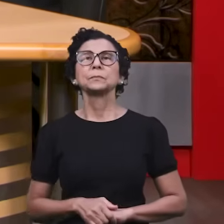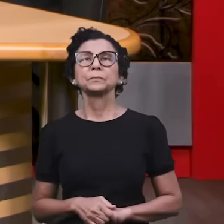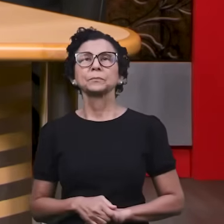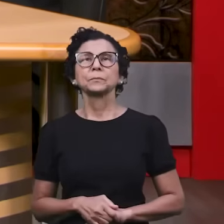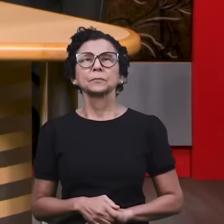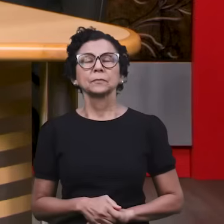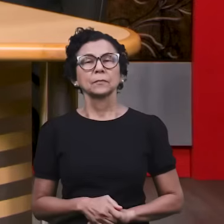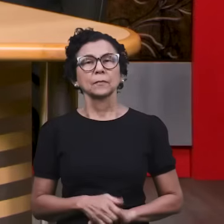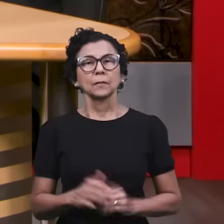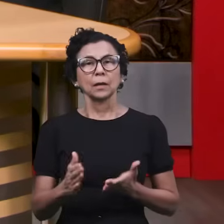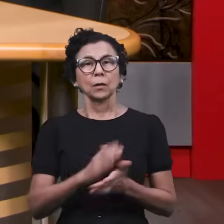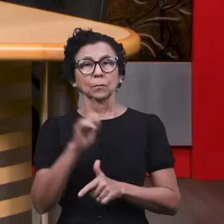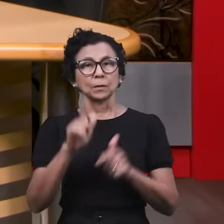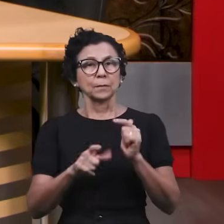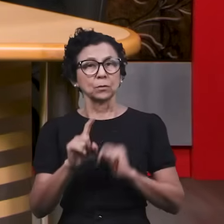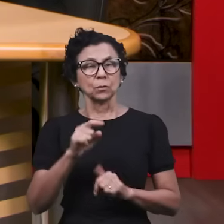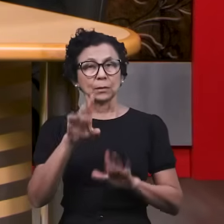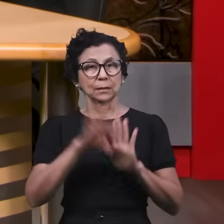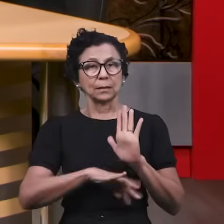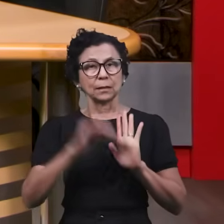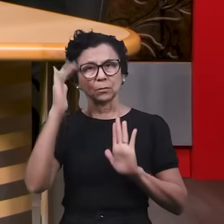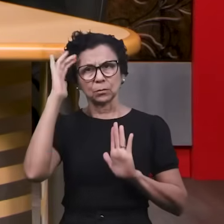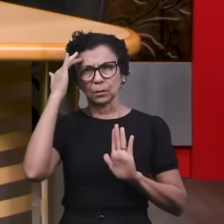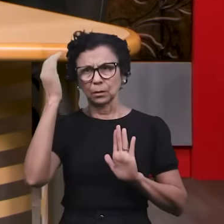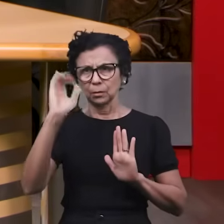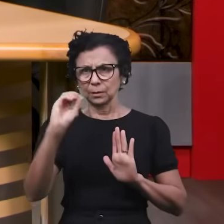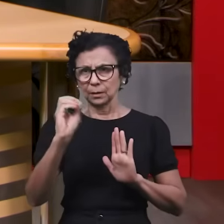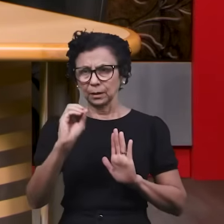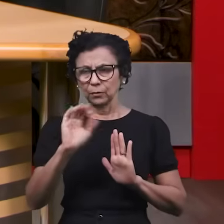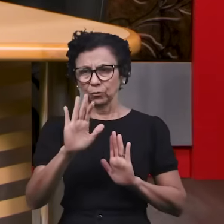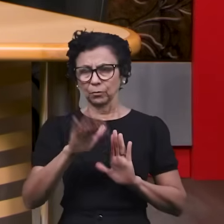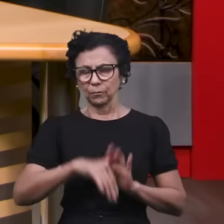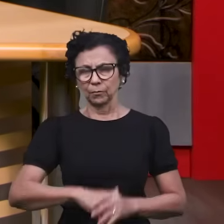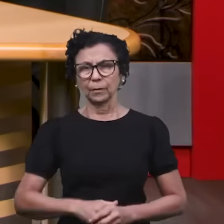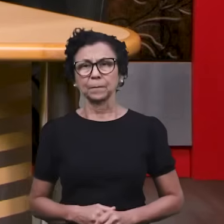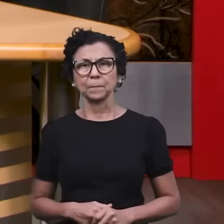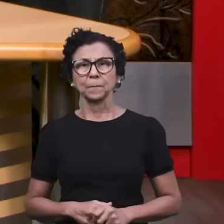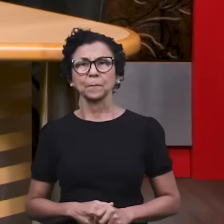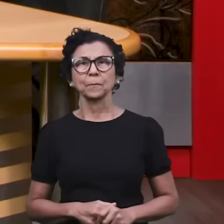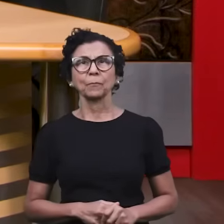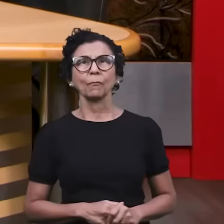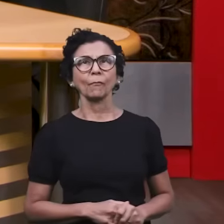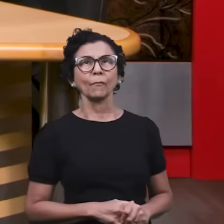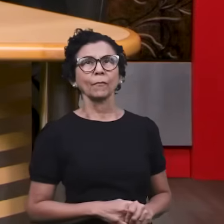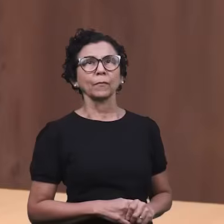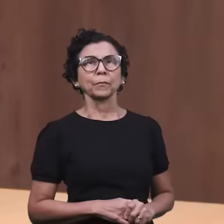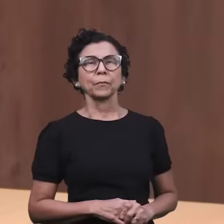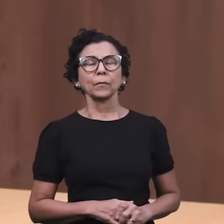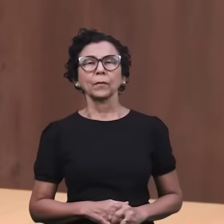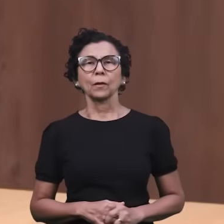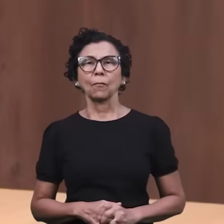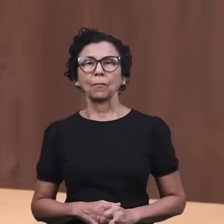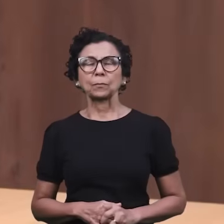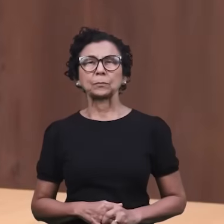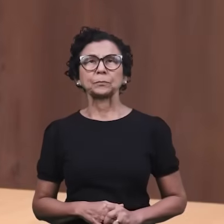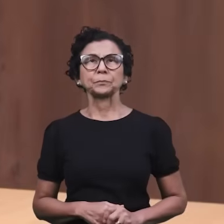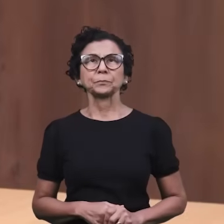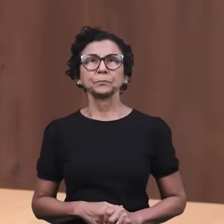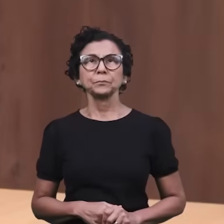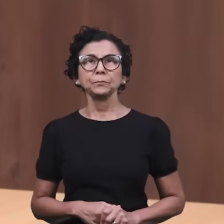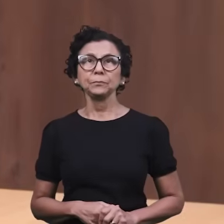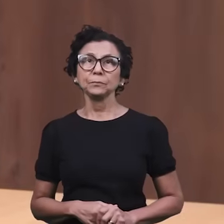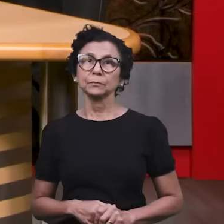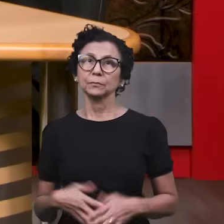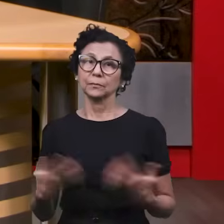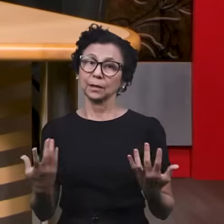Não entende esse texto. Olha só, vamos aquilo que os teólogos dizem, né? A exegese do texto tal. Vamos lá. Isso é